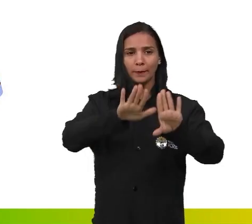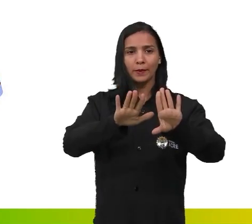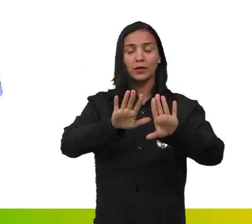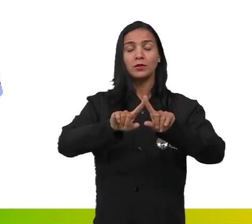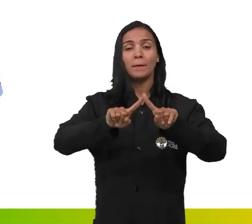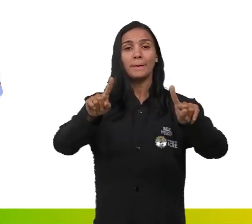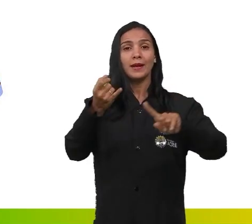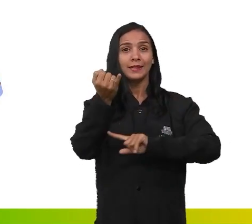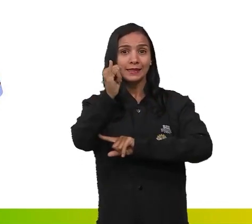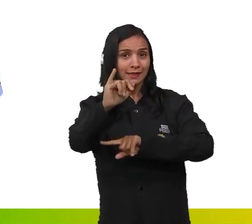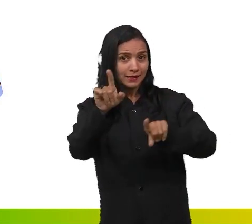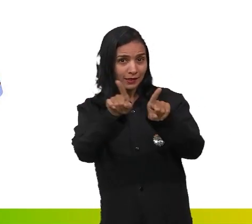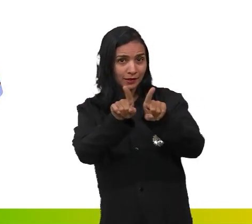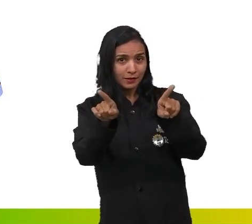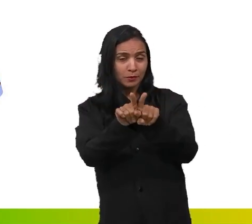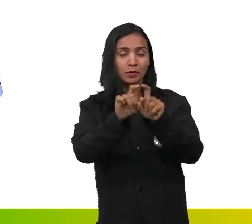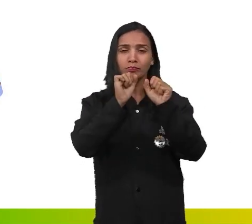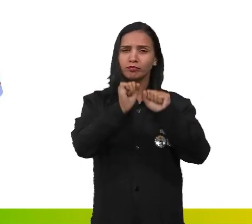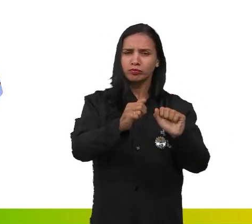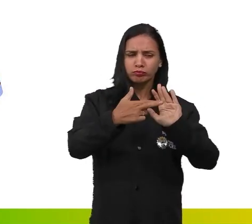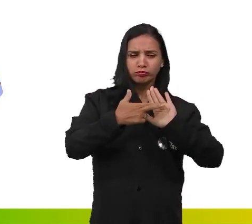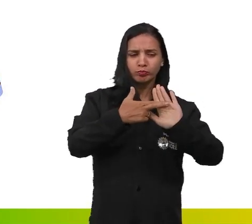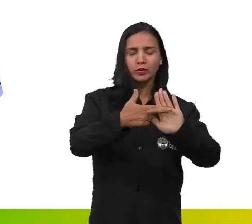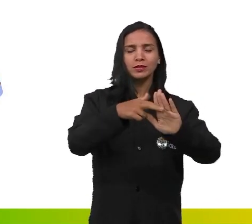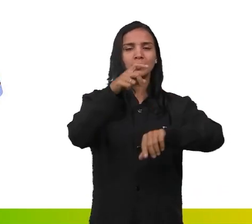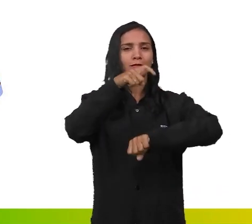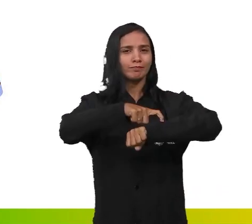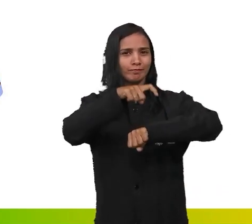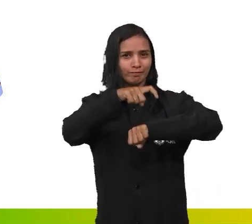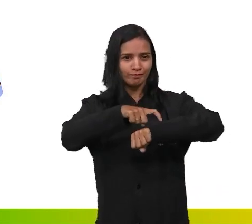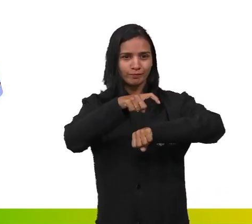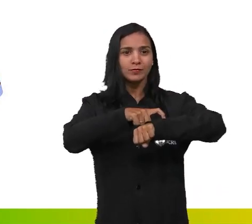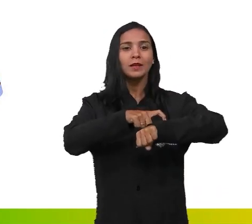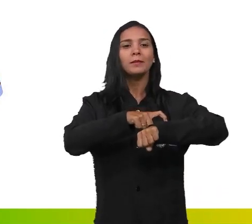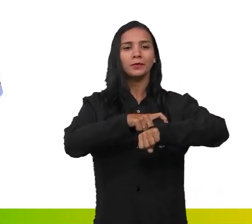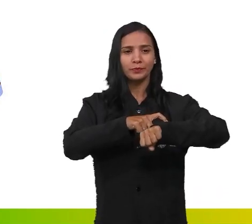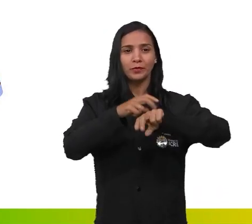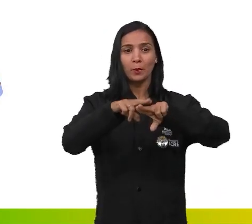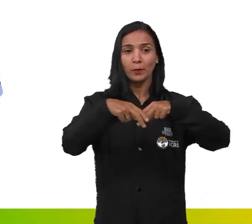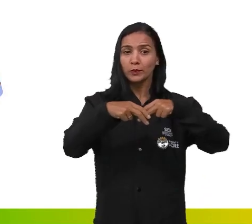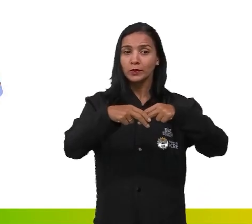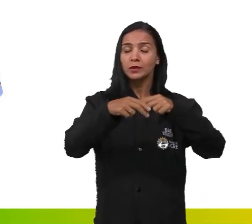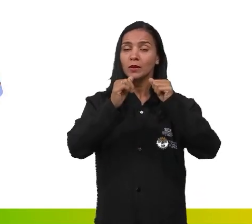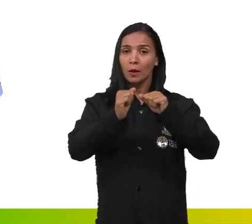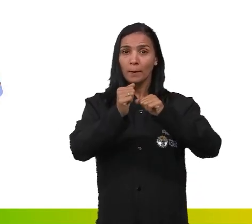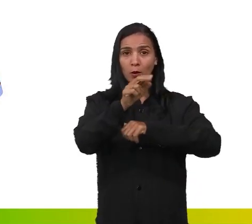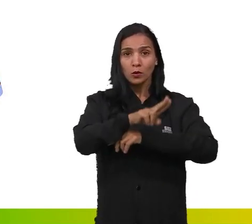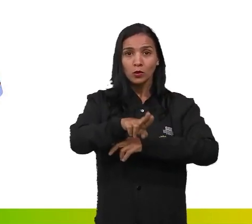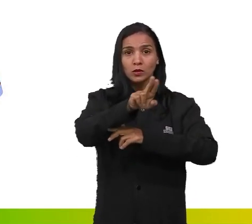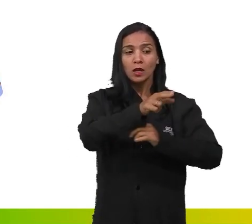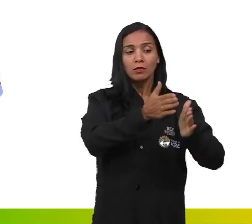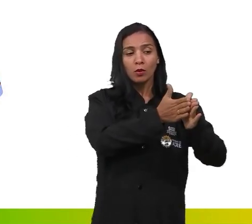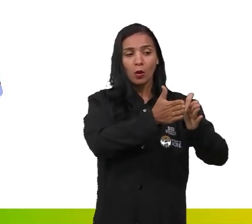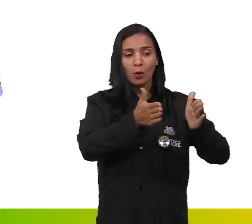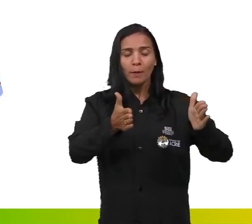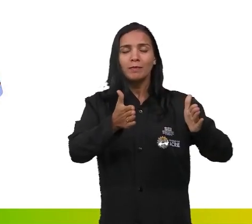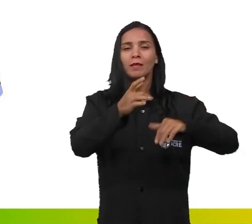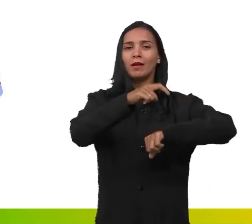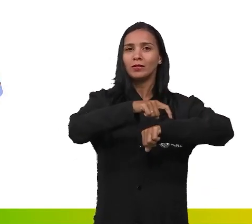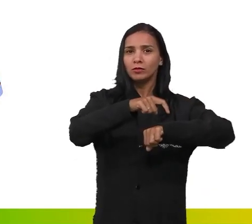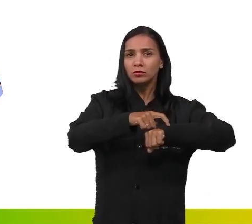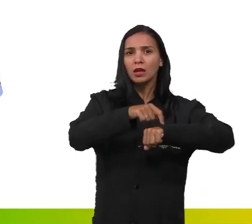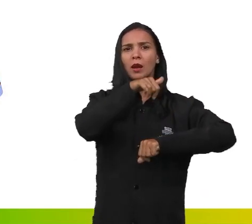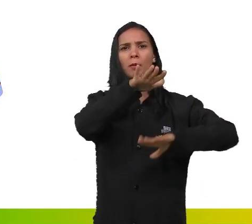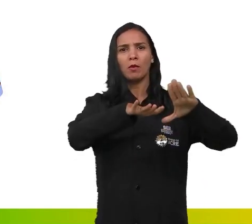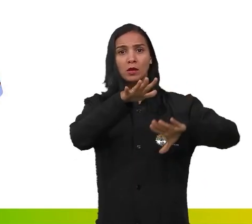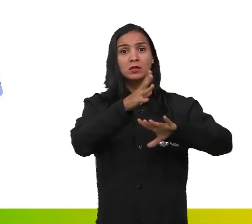ao tempo, podemos dizer que a preposição in é utilizada para indicar períodos de tempos mais longos